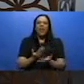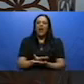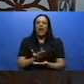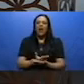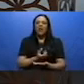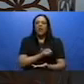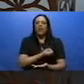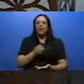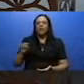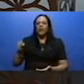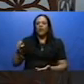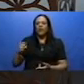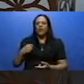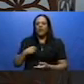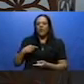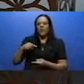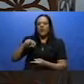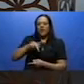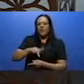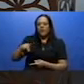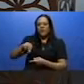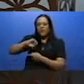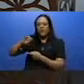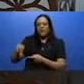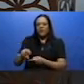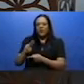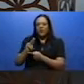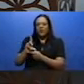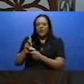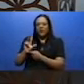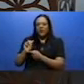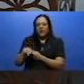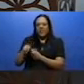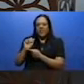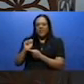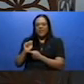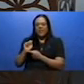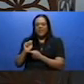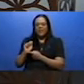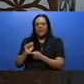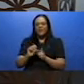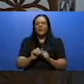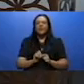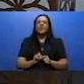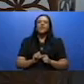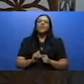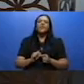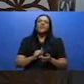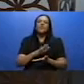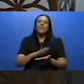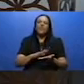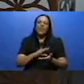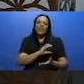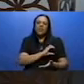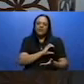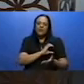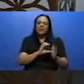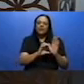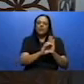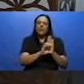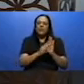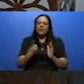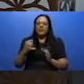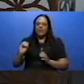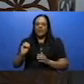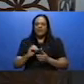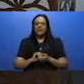Sou a professora Juliana e hoje nós vamos para a unidade 10, as primeiras cidades do passado. Meu